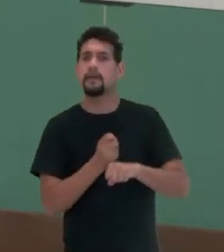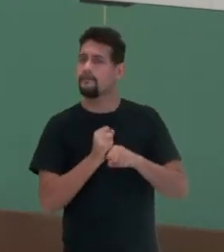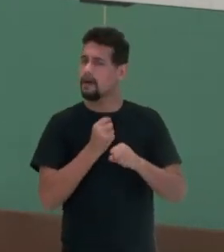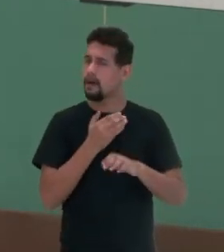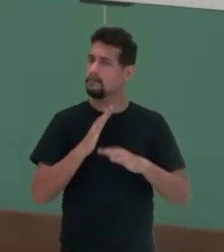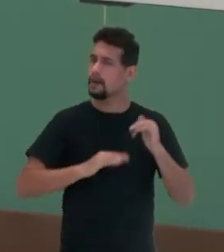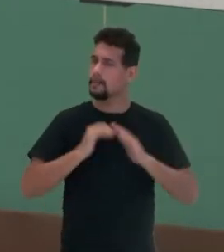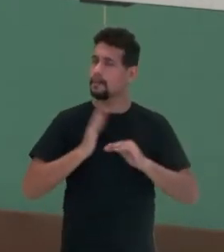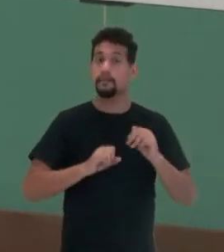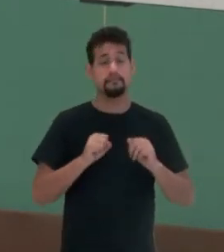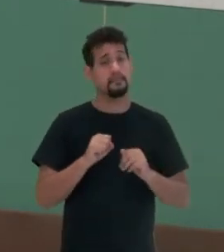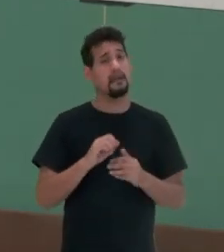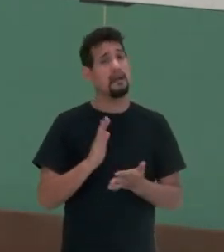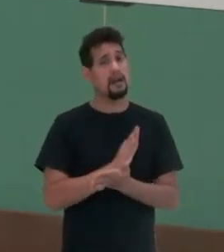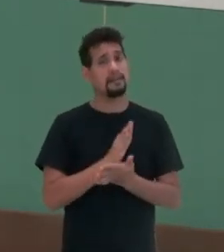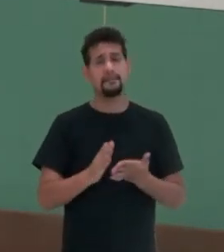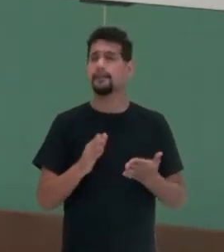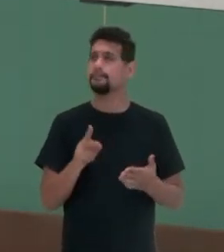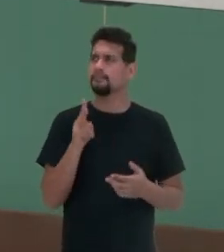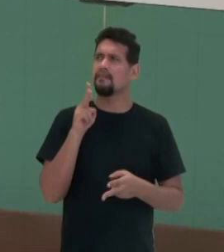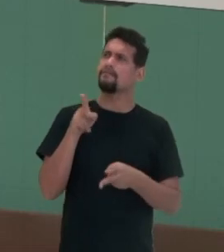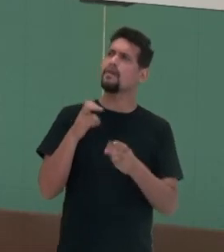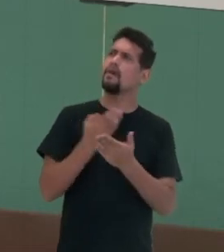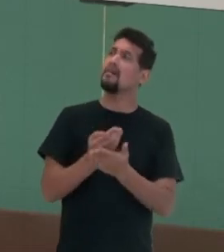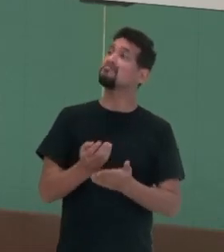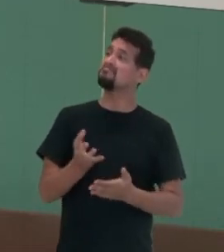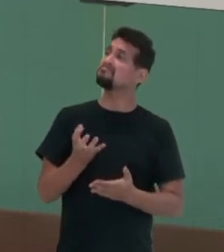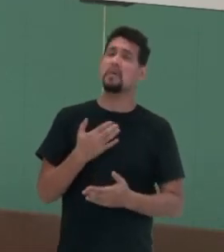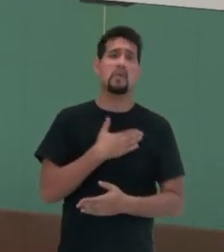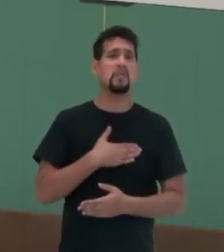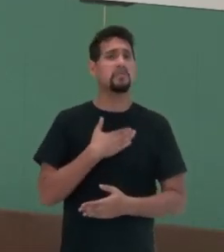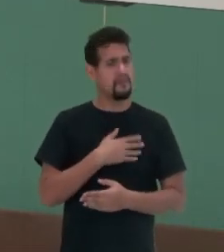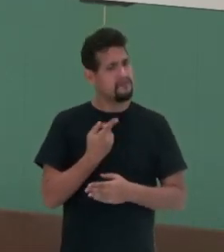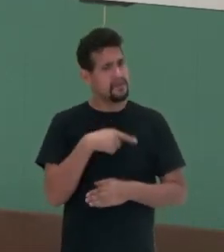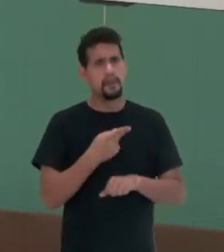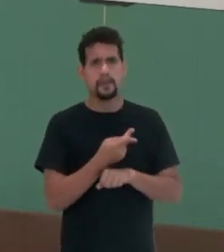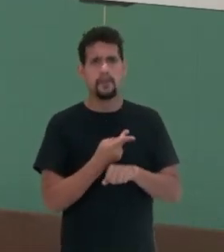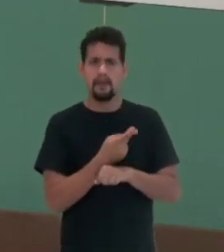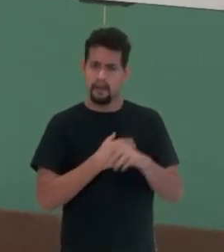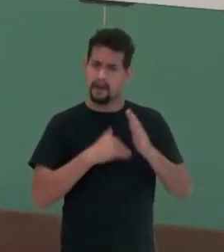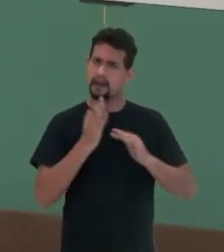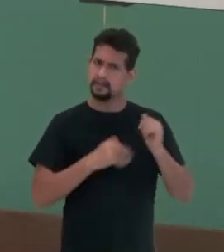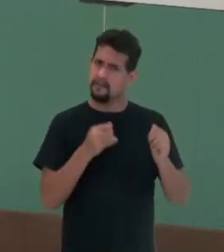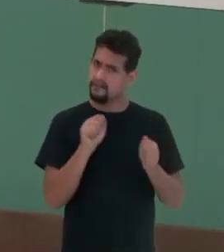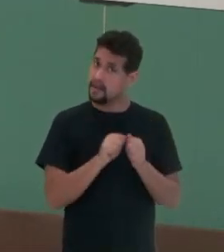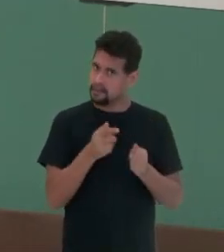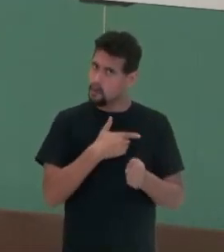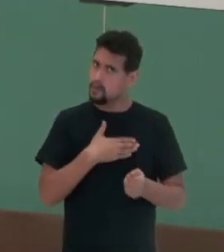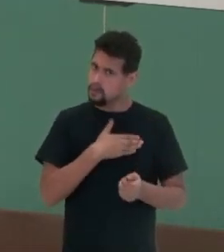praticar. Né? Às vezes viu a aula, gostou, então correr atrás dessa prática aí.